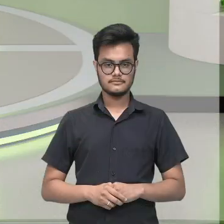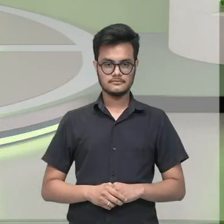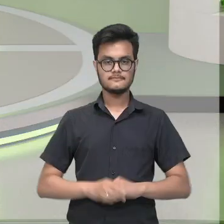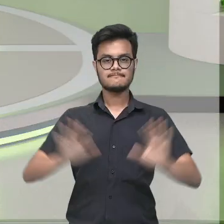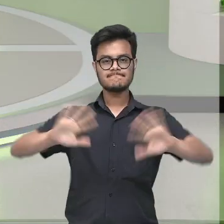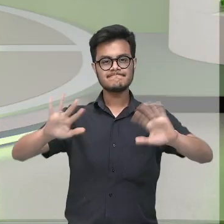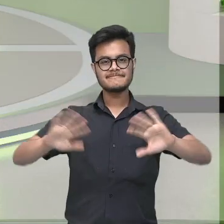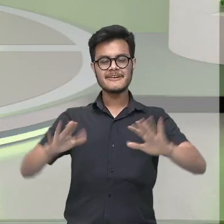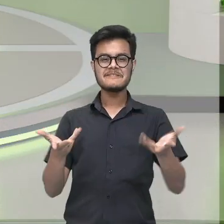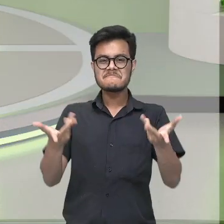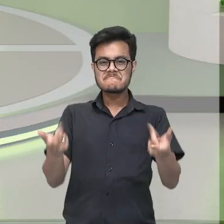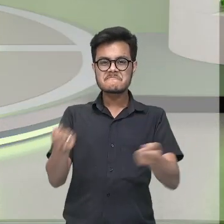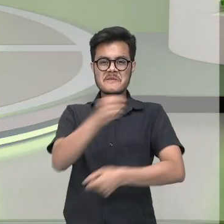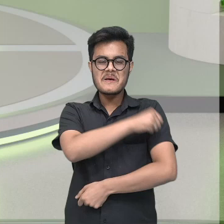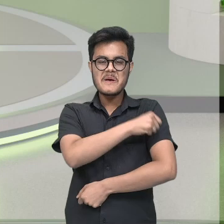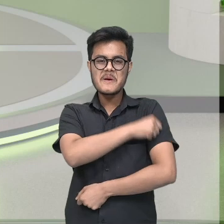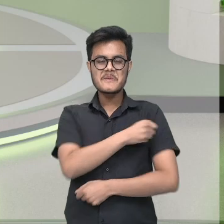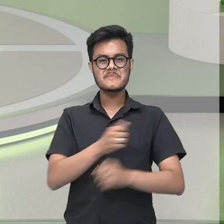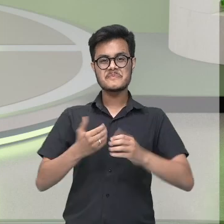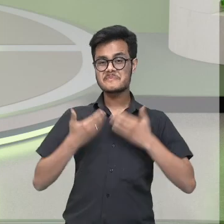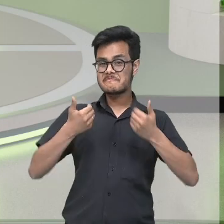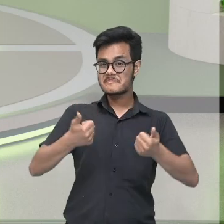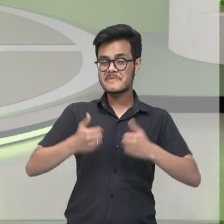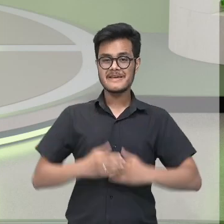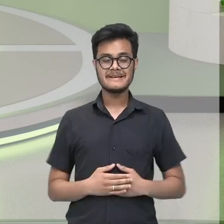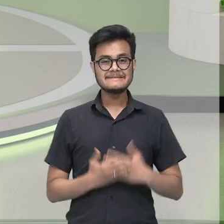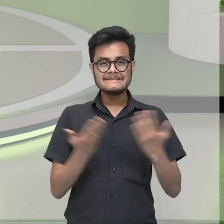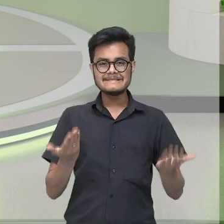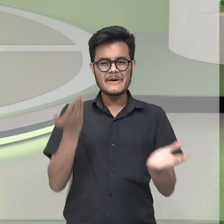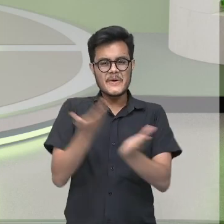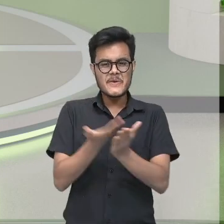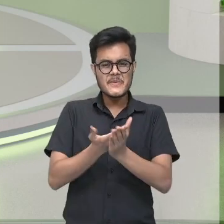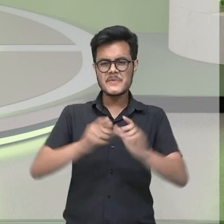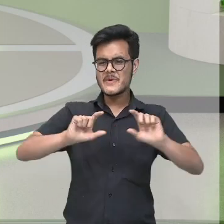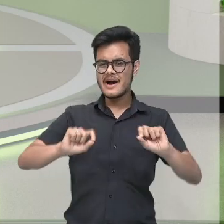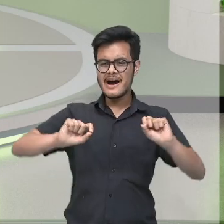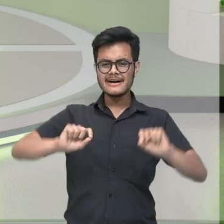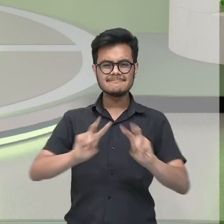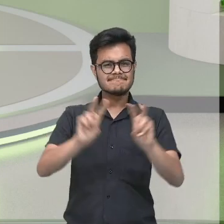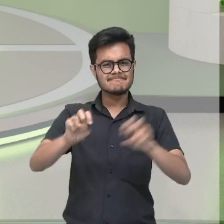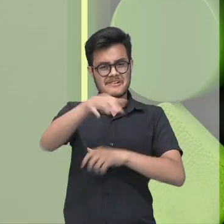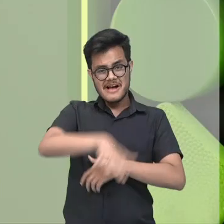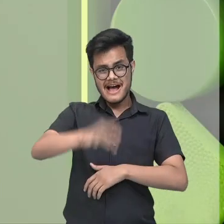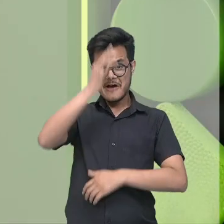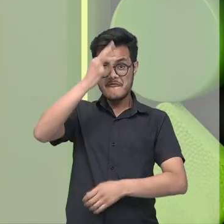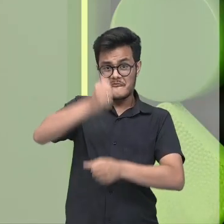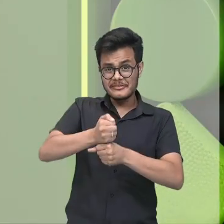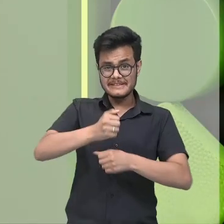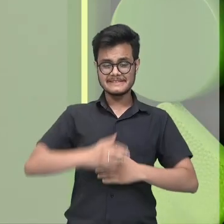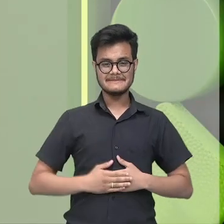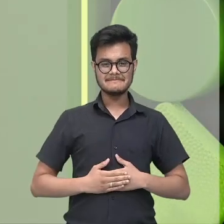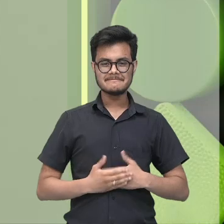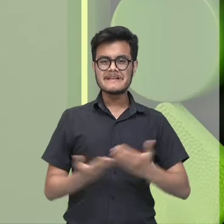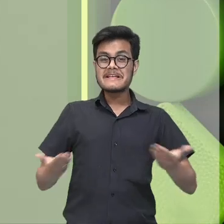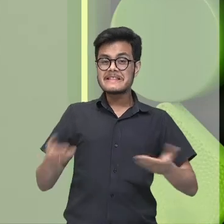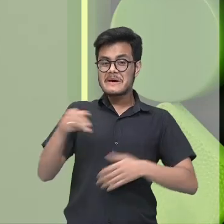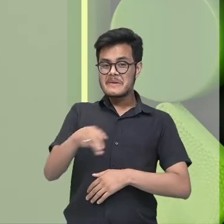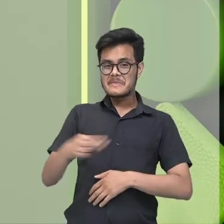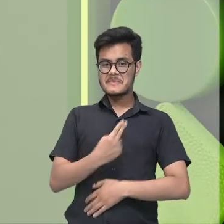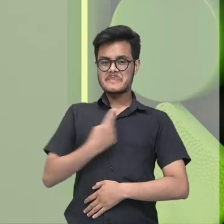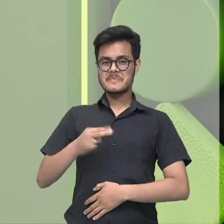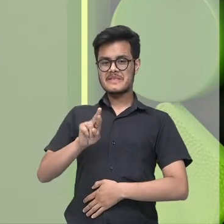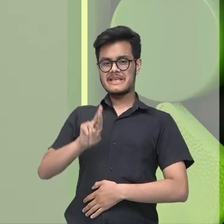Olá, meus queridos, tudo bem com vocês? Mais uma aula no mundo da física. Eu sou a